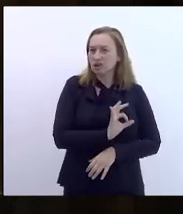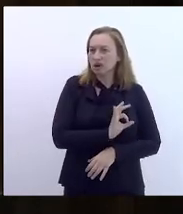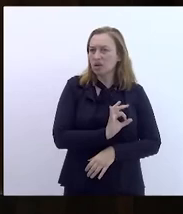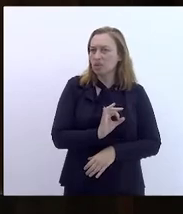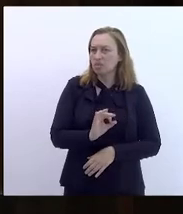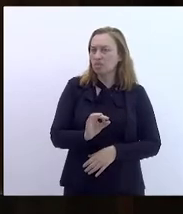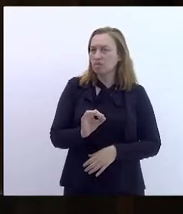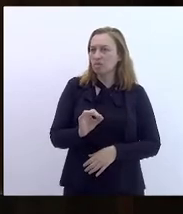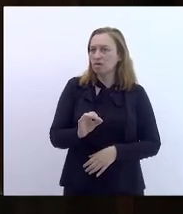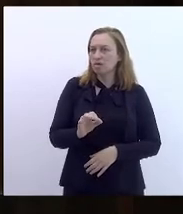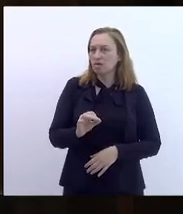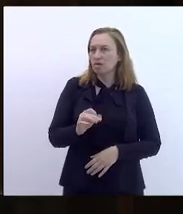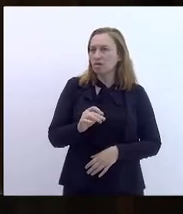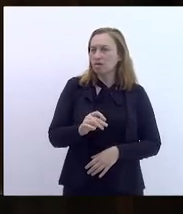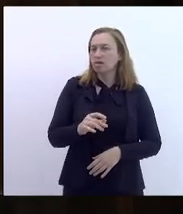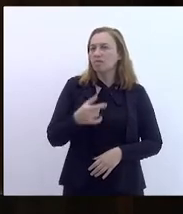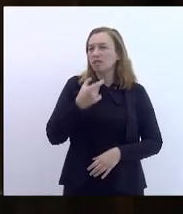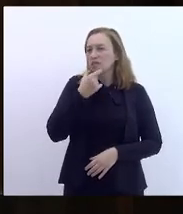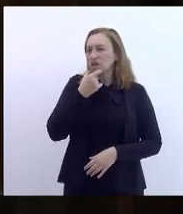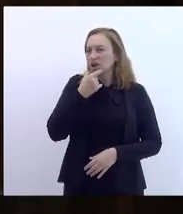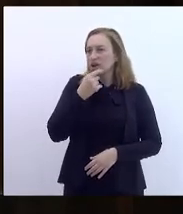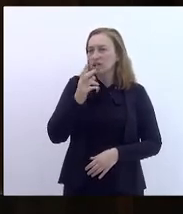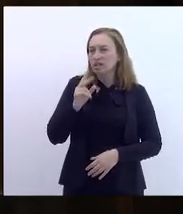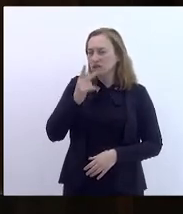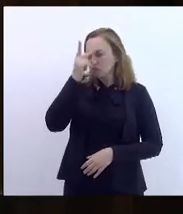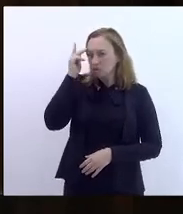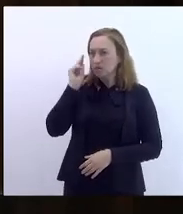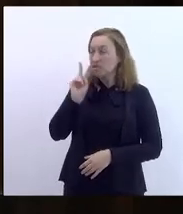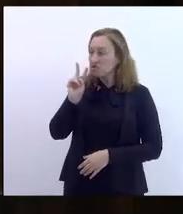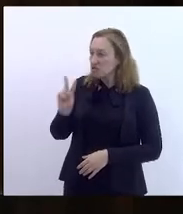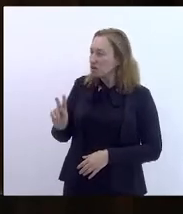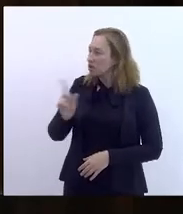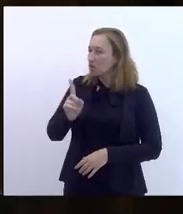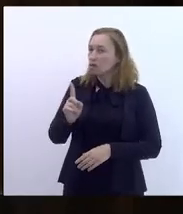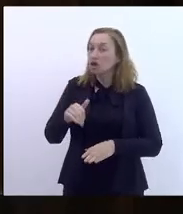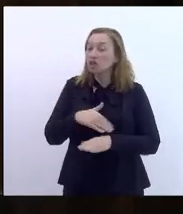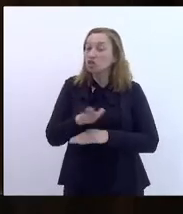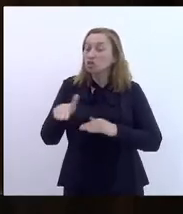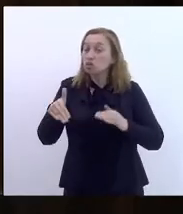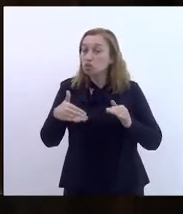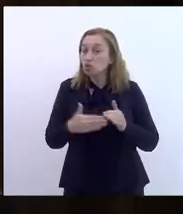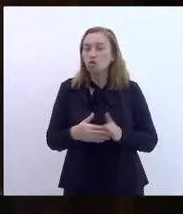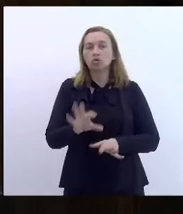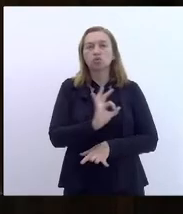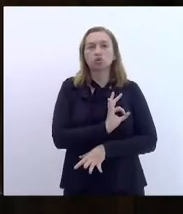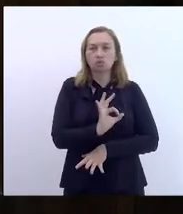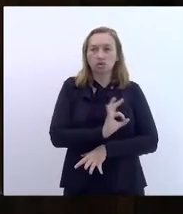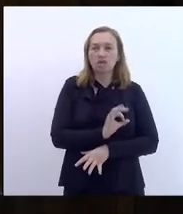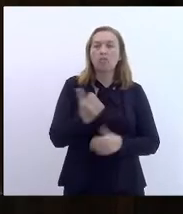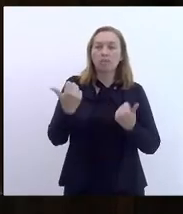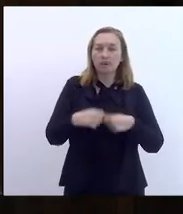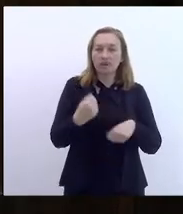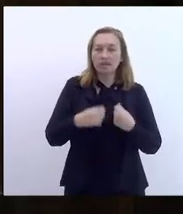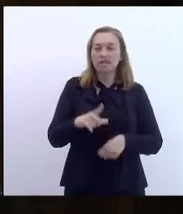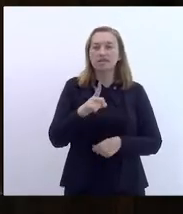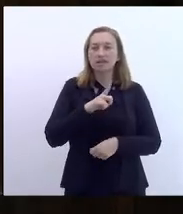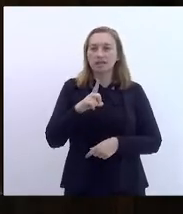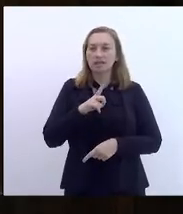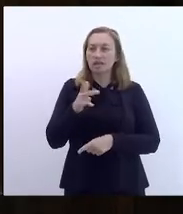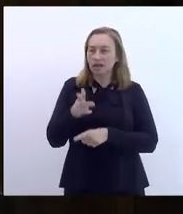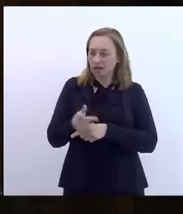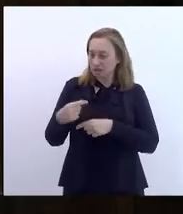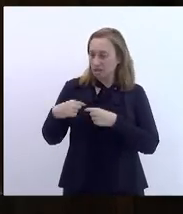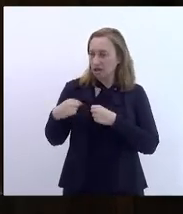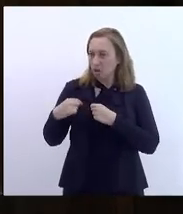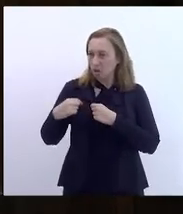via e tem que colocar na viatura e colocar em todos os policiais tem nenhuma